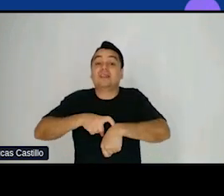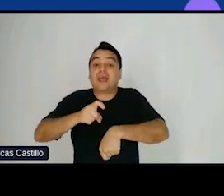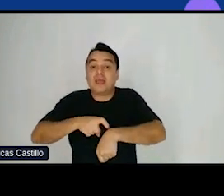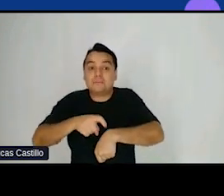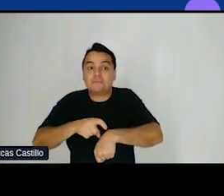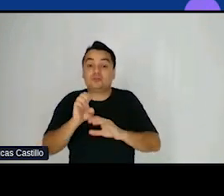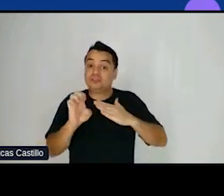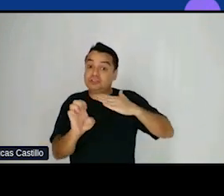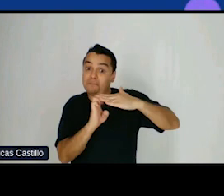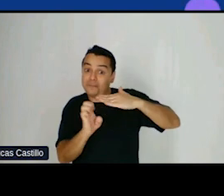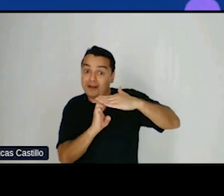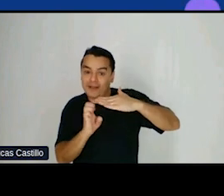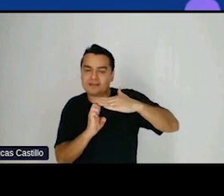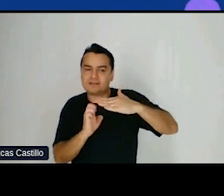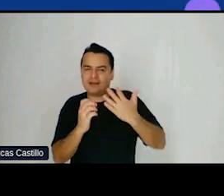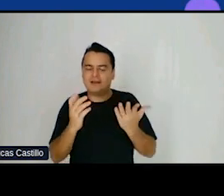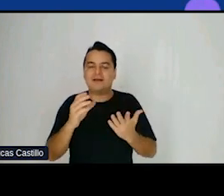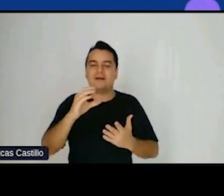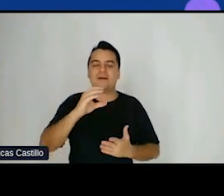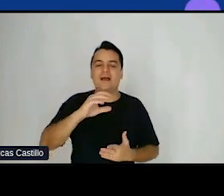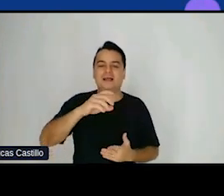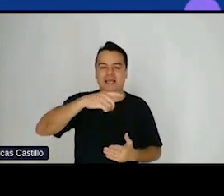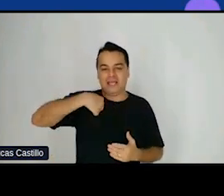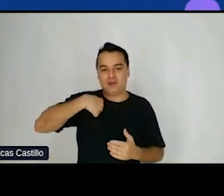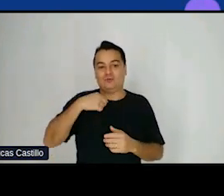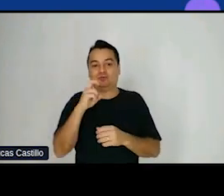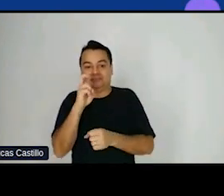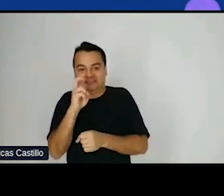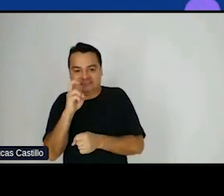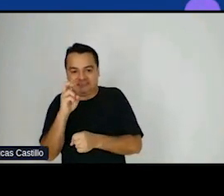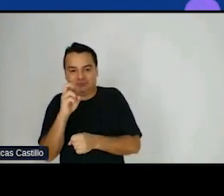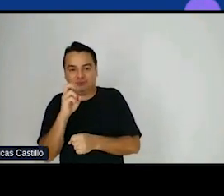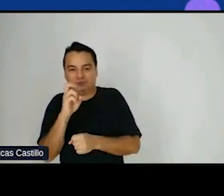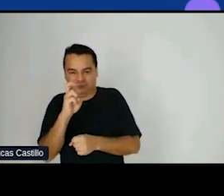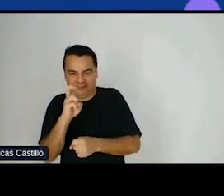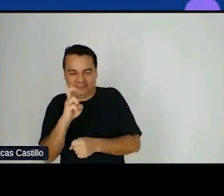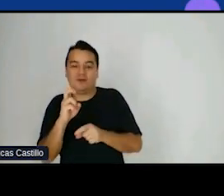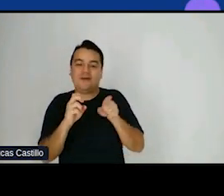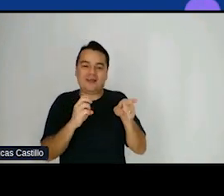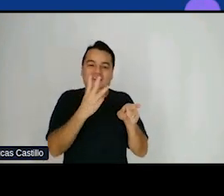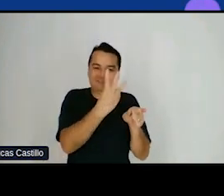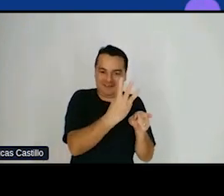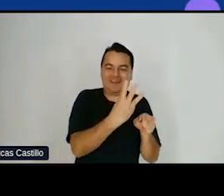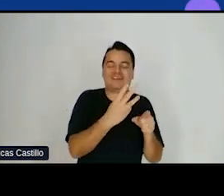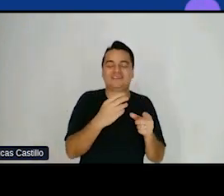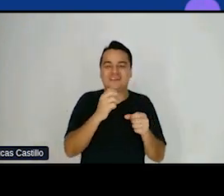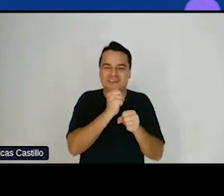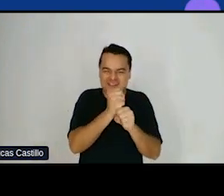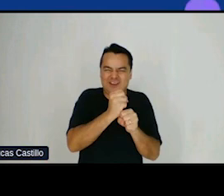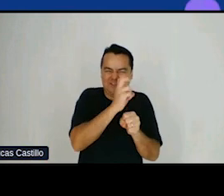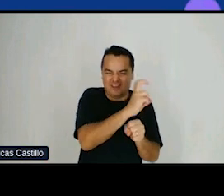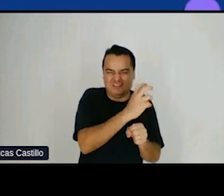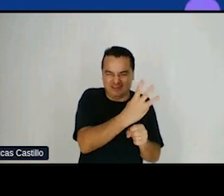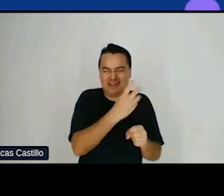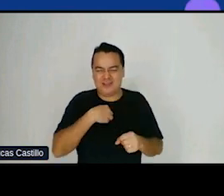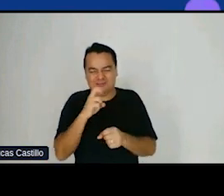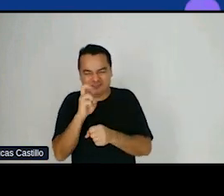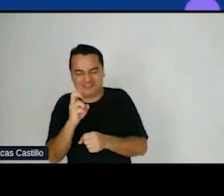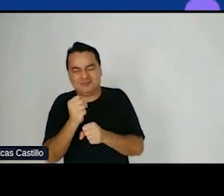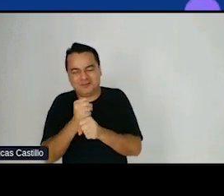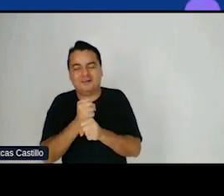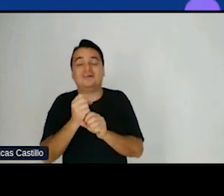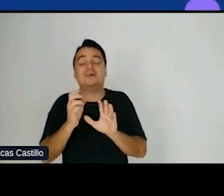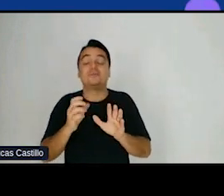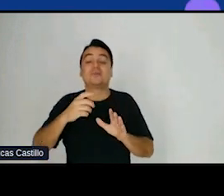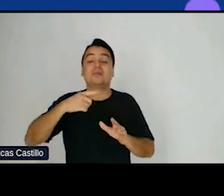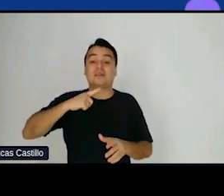de empresa. A Paty tem 5 anos, eu tenho 3 anos, então é legal a gente contar um pouquinho o que a gente vem fazendo aí para